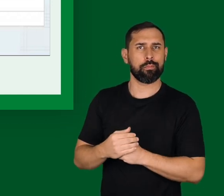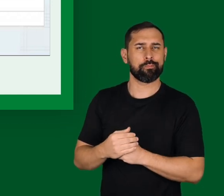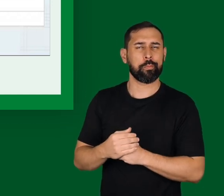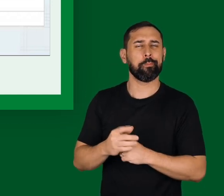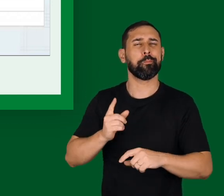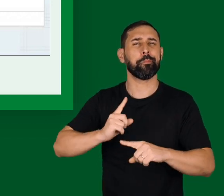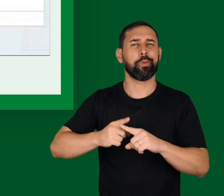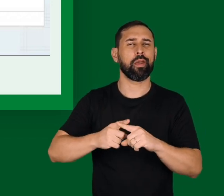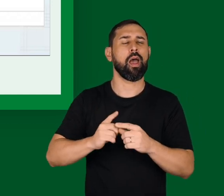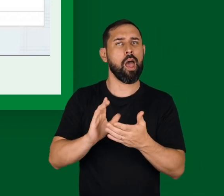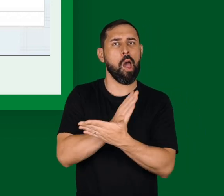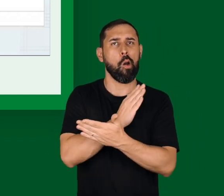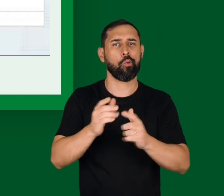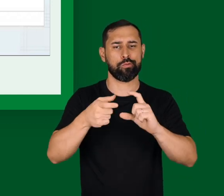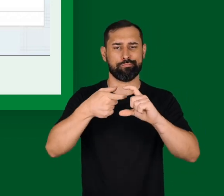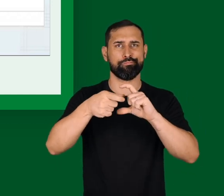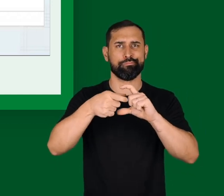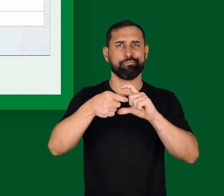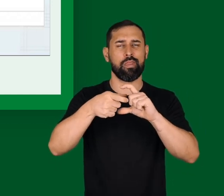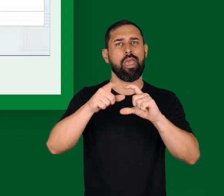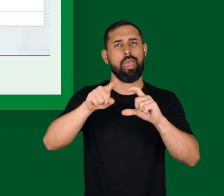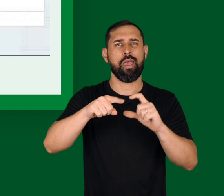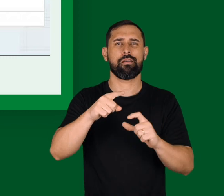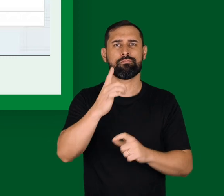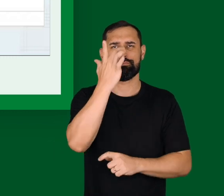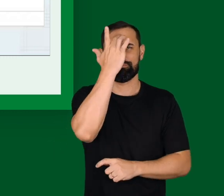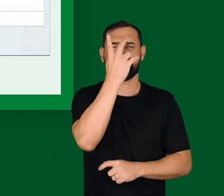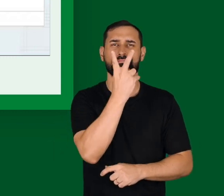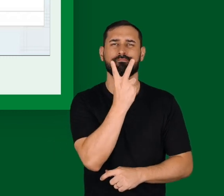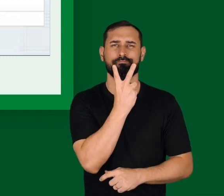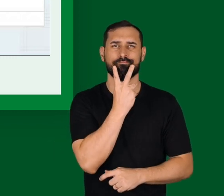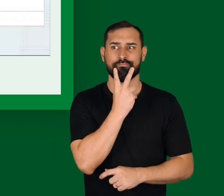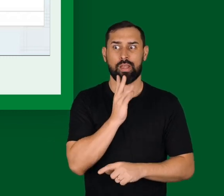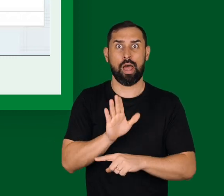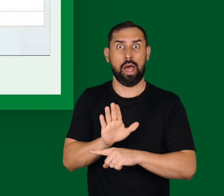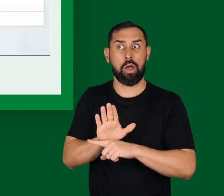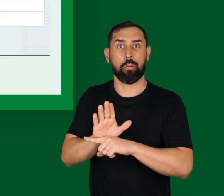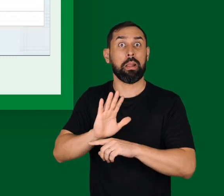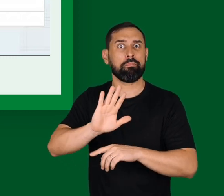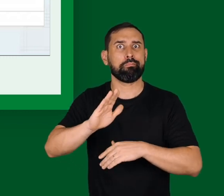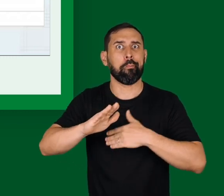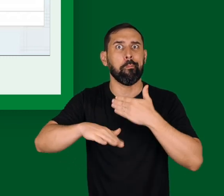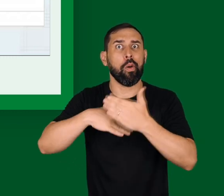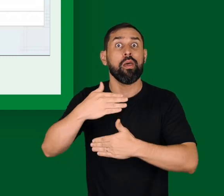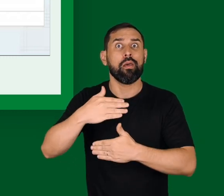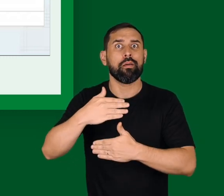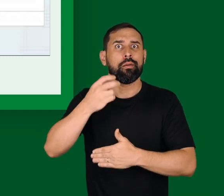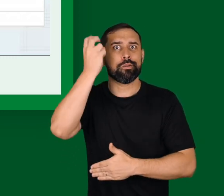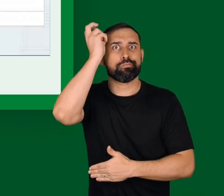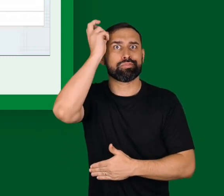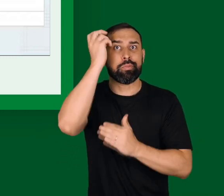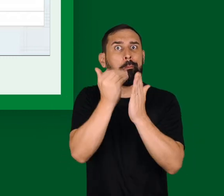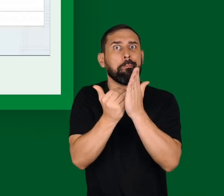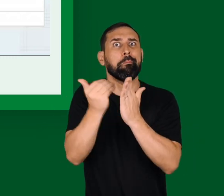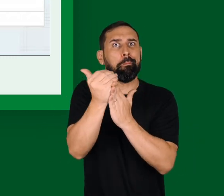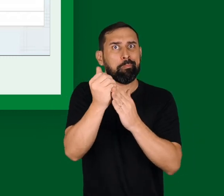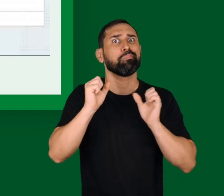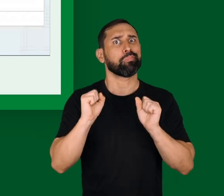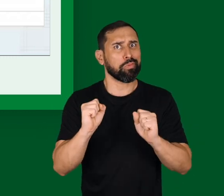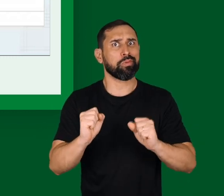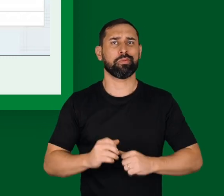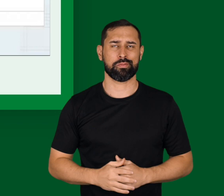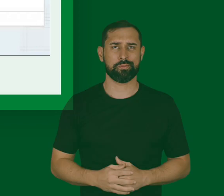existem medicações que são utilizadas como indutores de sedação para uma sequência rápida que podem aumentar a